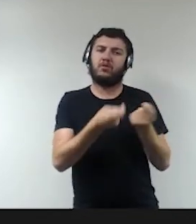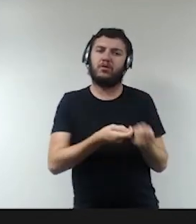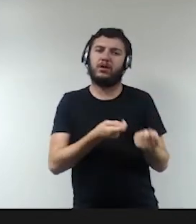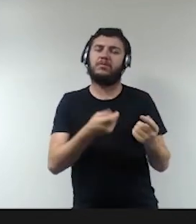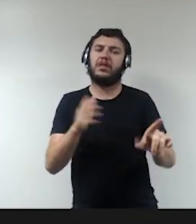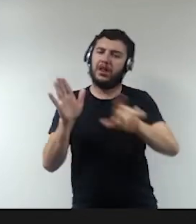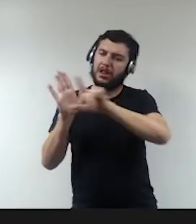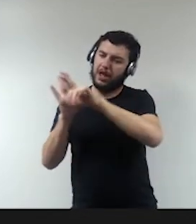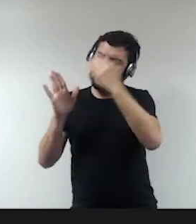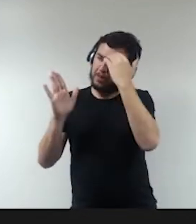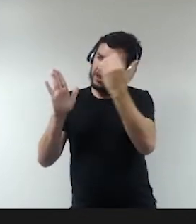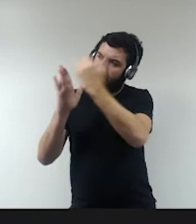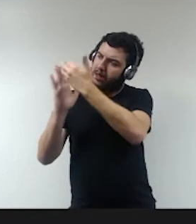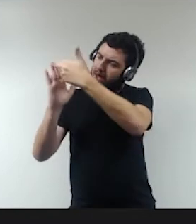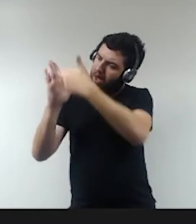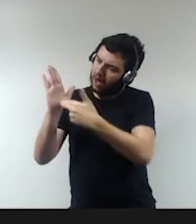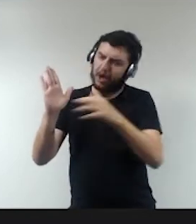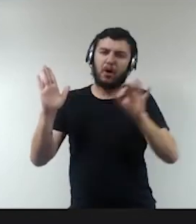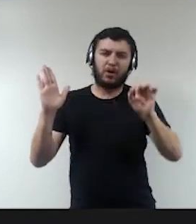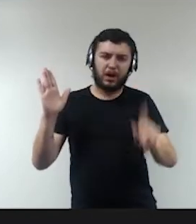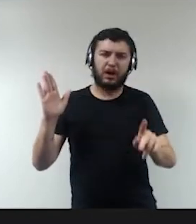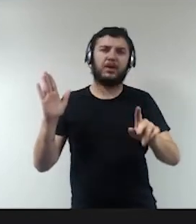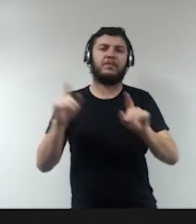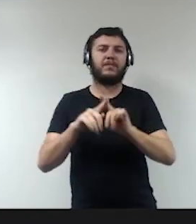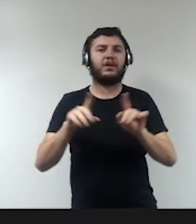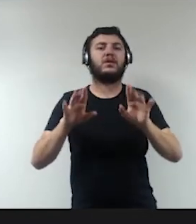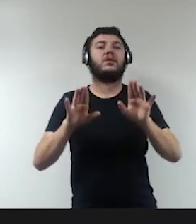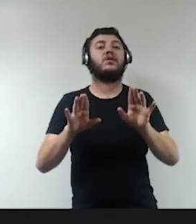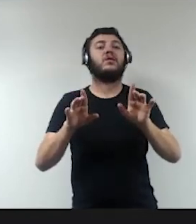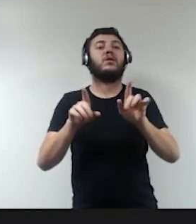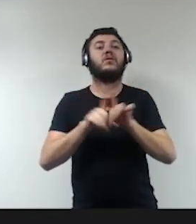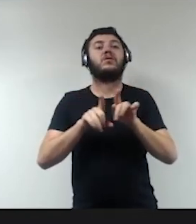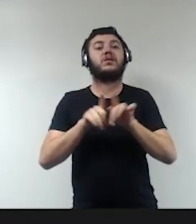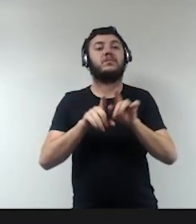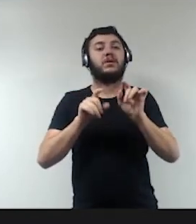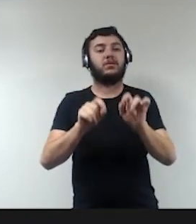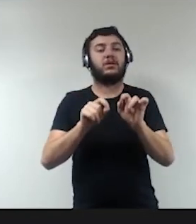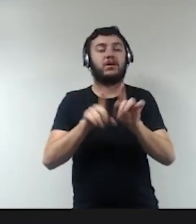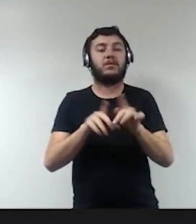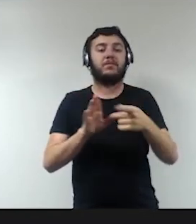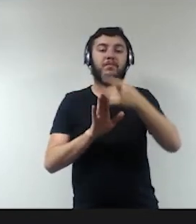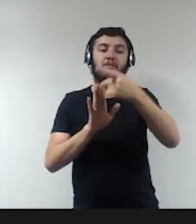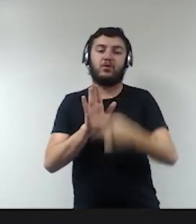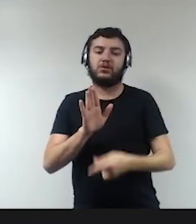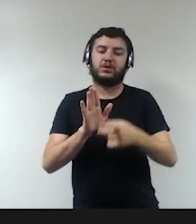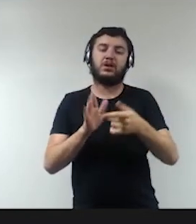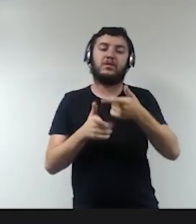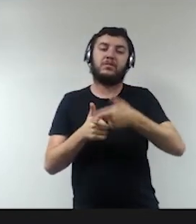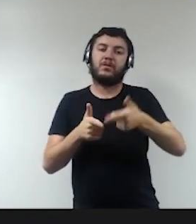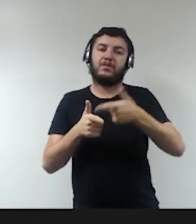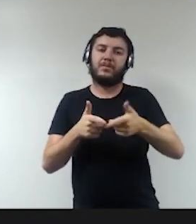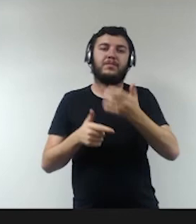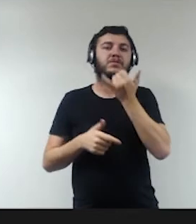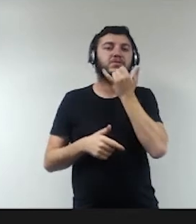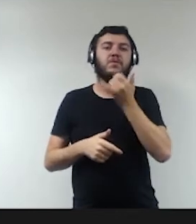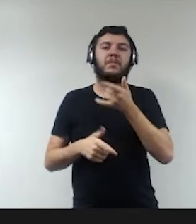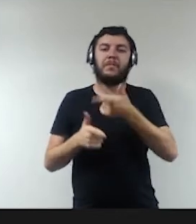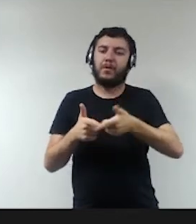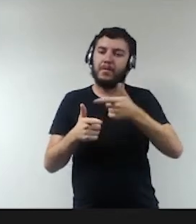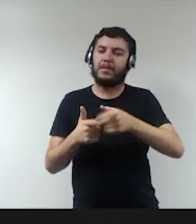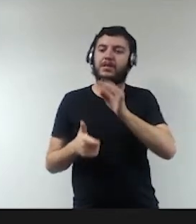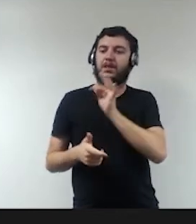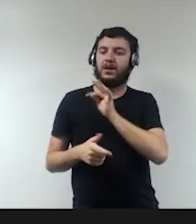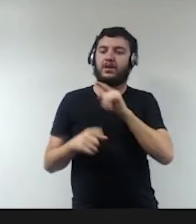né? E é isso. Com relação ao projeto piloto, infelizmente eu tive um problema técnico, mas eu